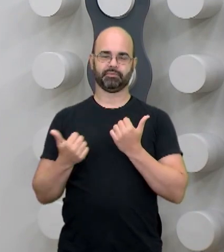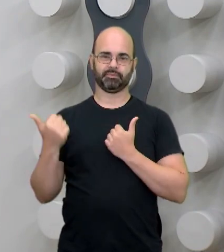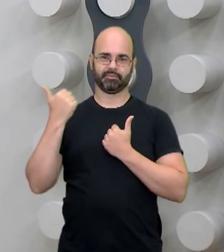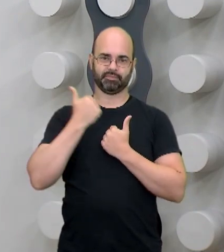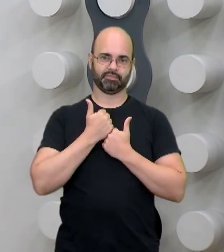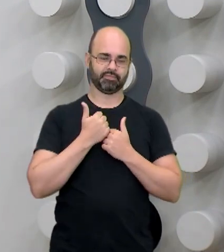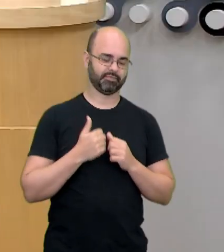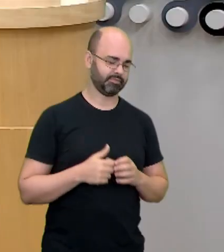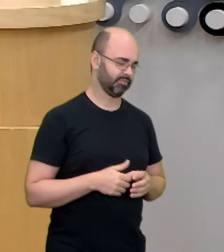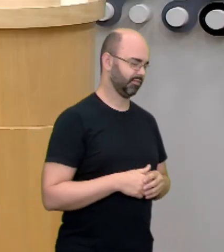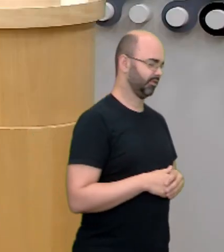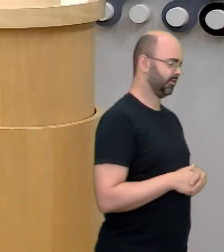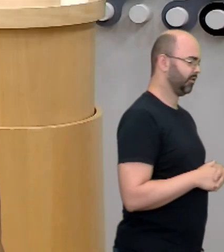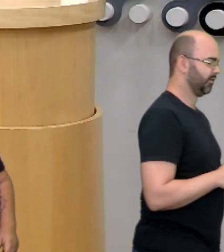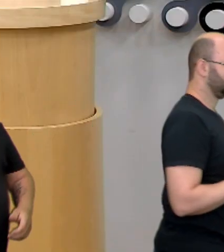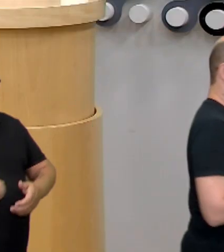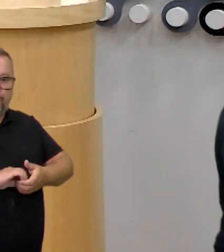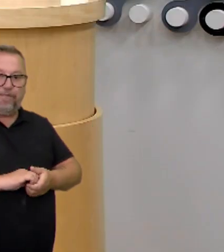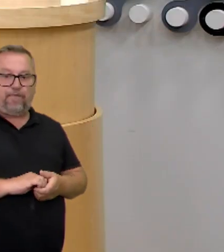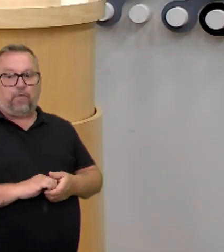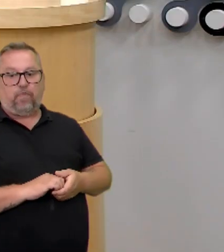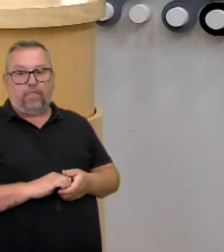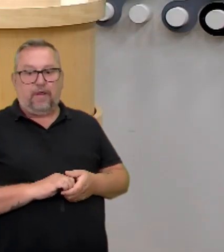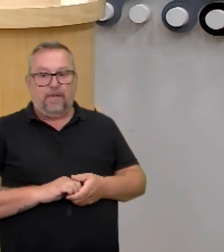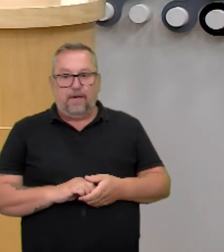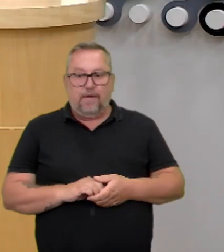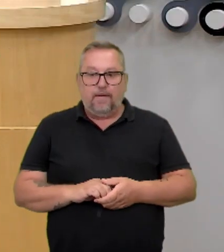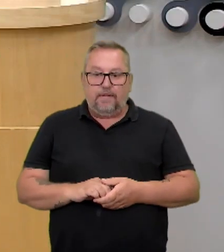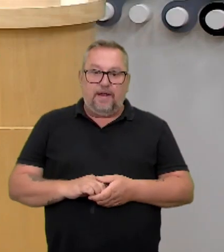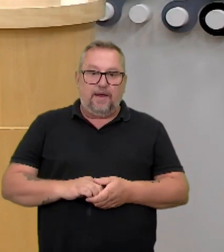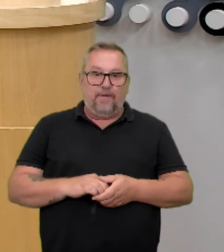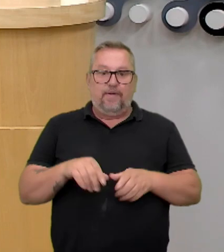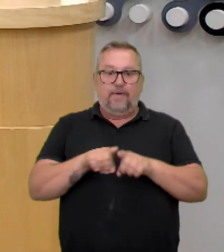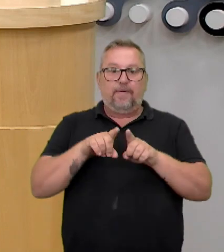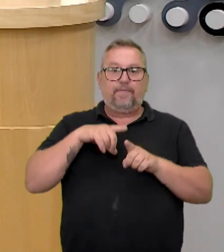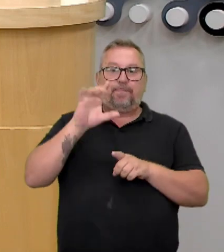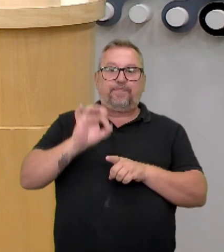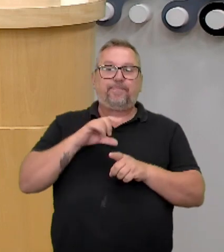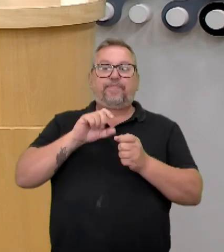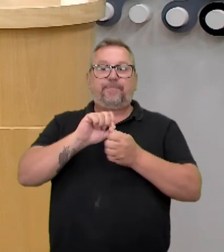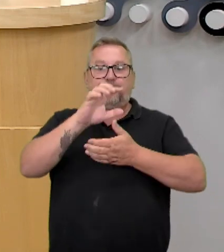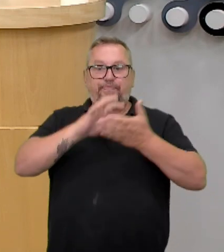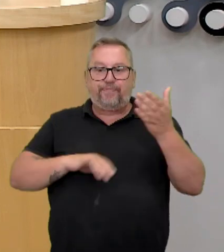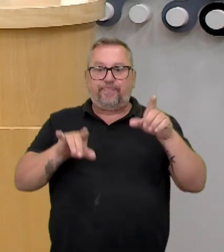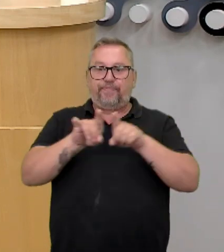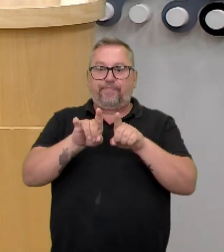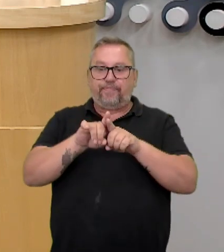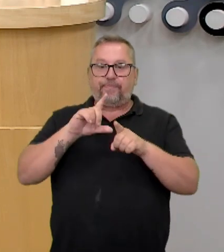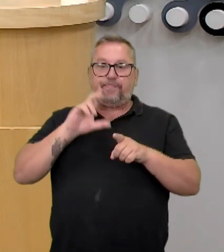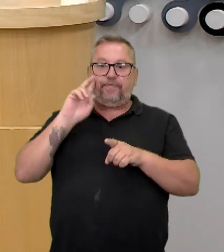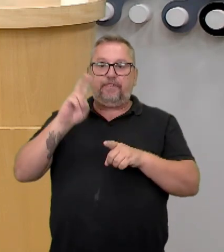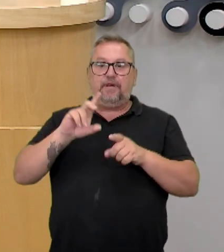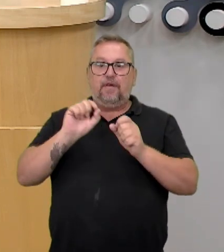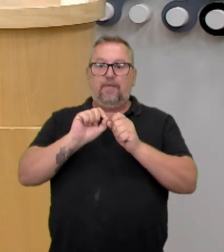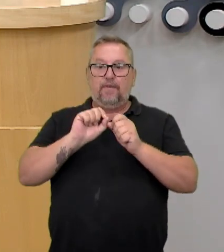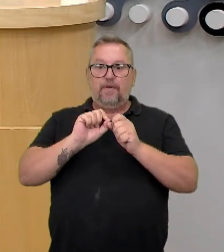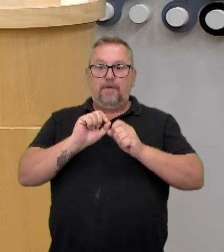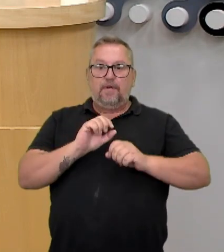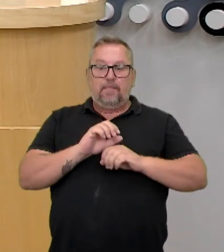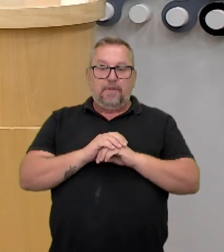também faz, né, professor? Porque a gente acaba fazendo a atividade para mostrar para eles como referência, né? Isso, olha, é assim que faz, a gente, na